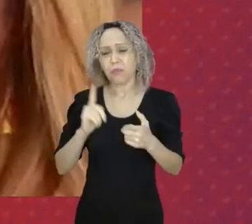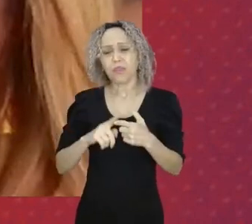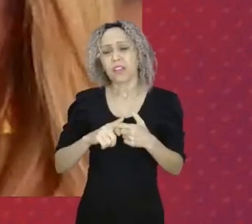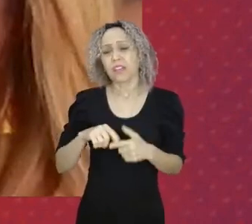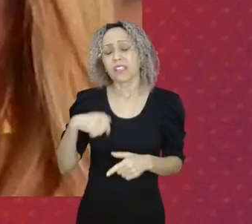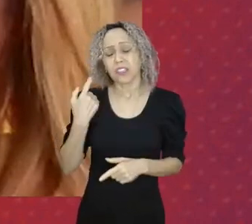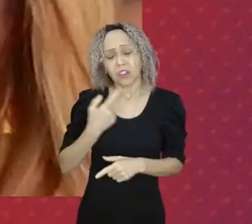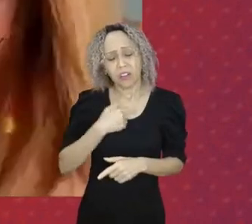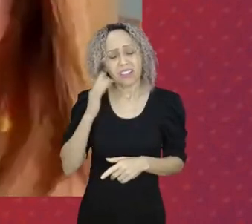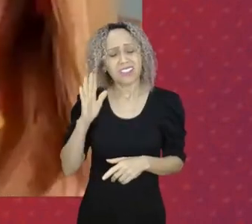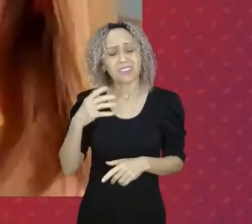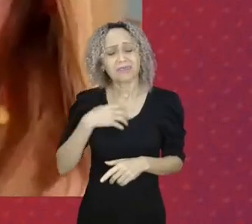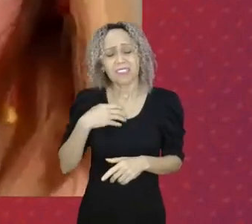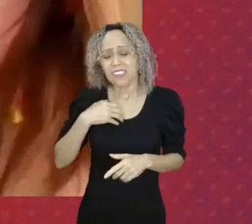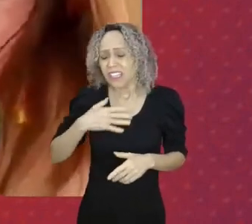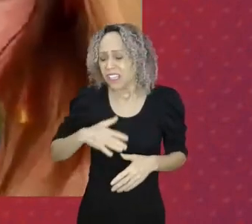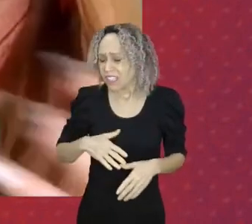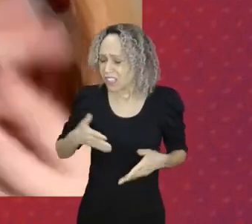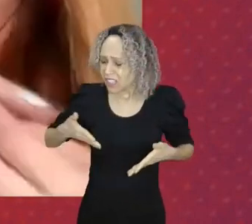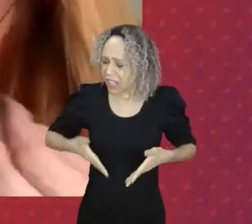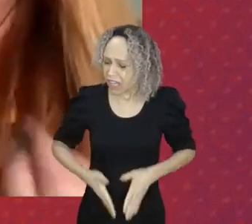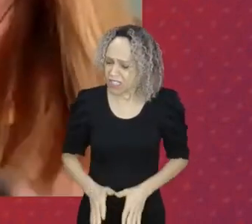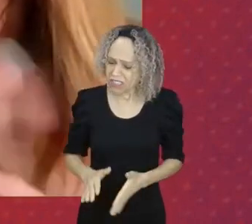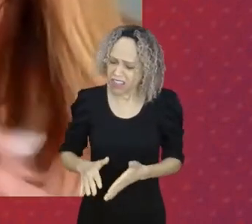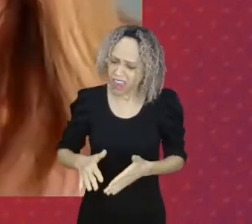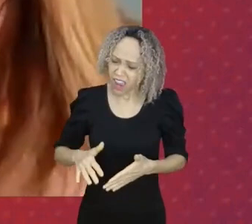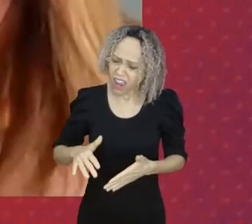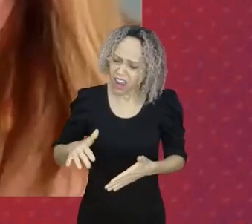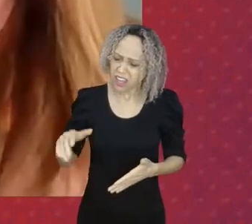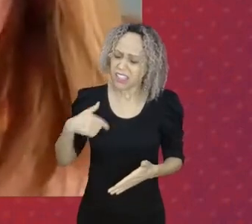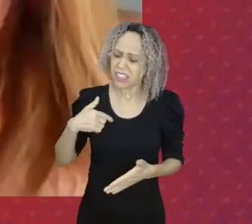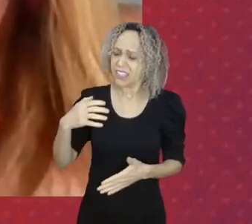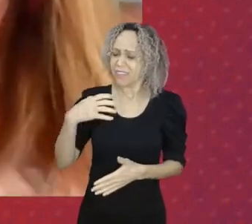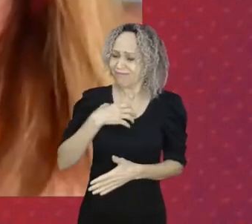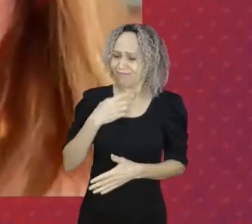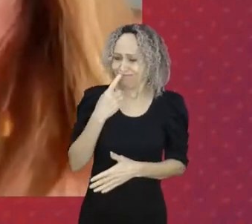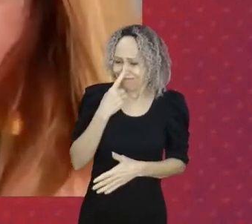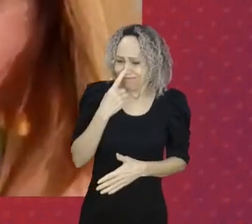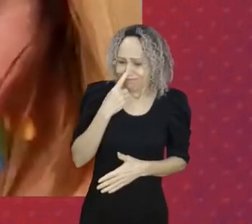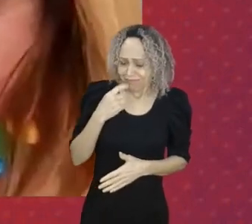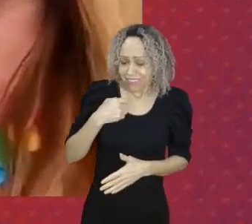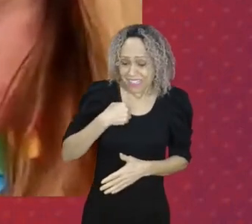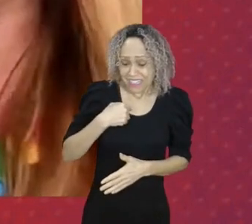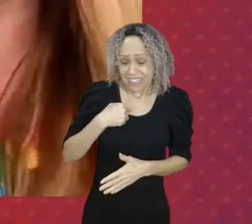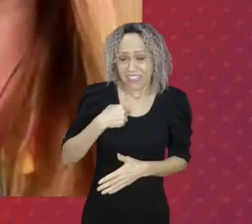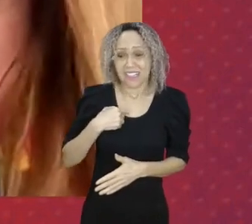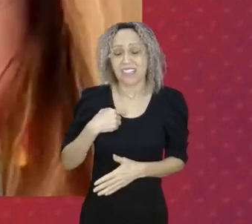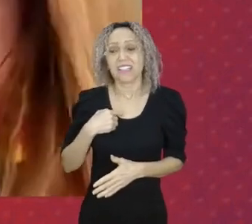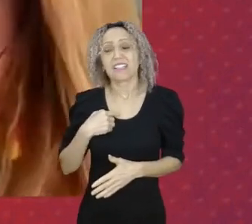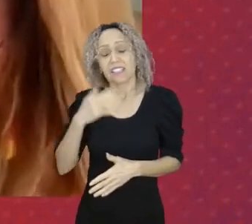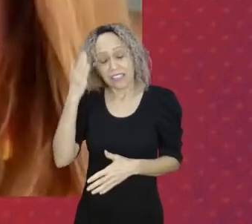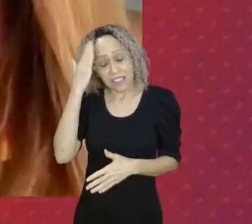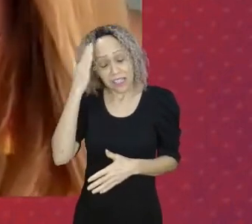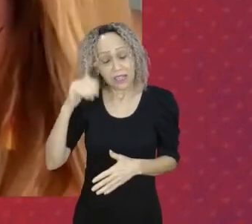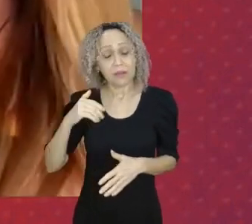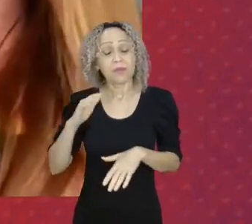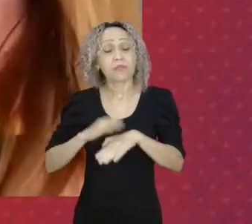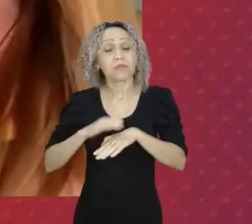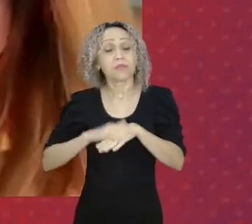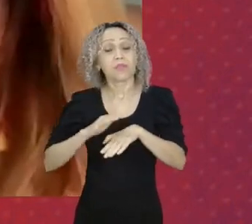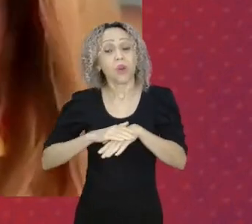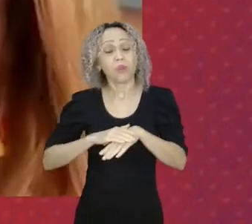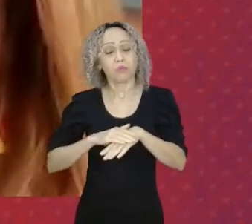a leitura aí, né, da maioria da galera, a gente fala que são as pessoas que fazem essa transição de gênero.